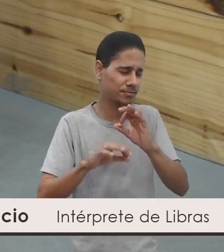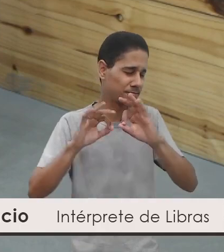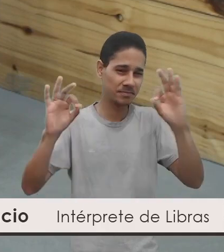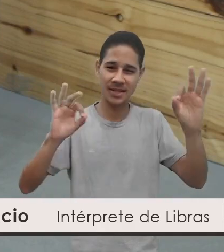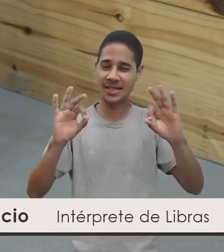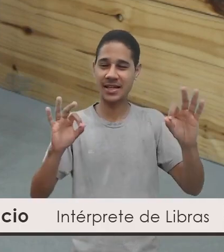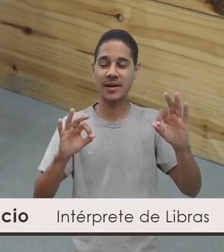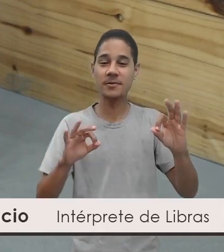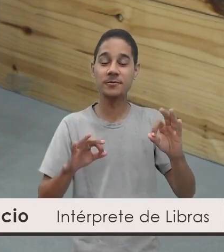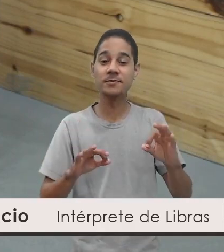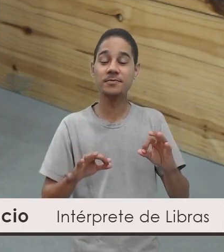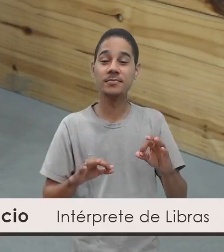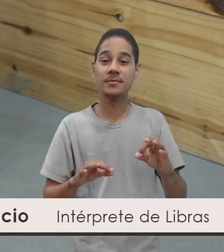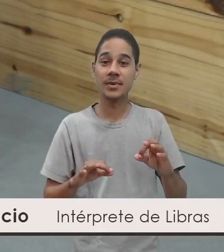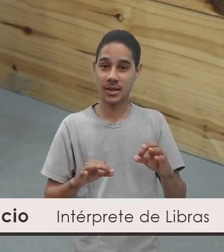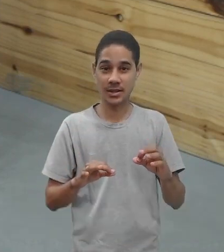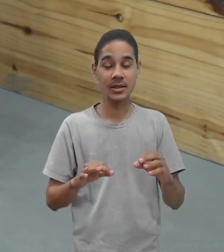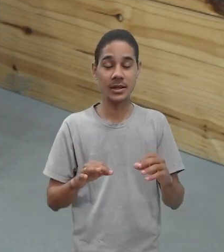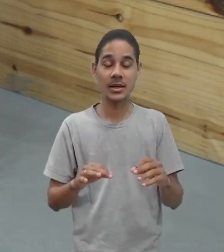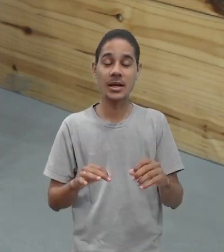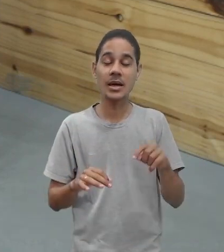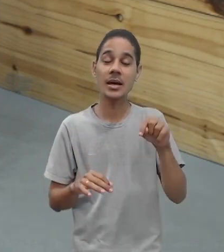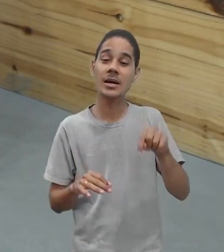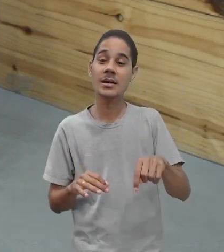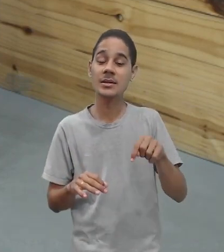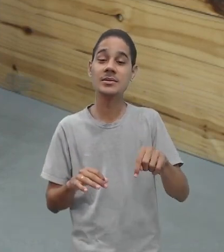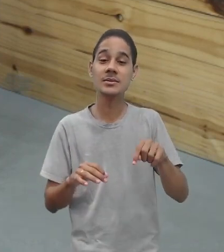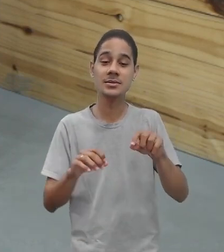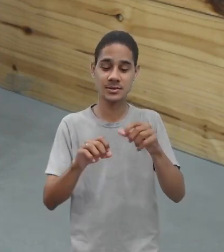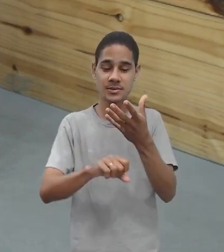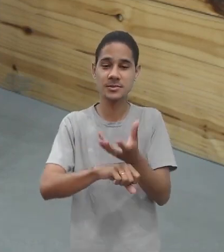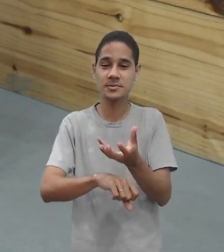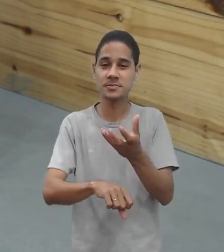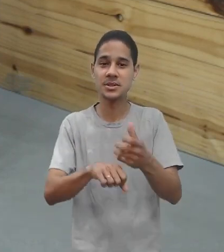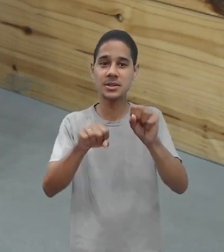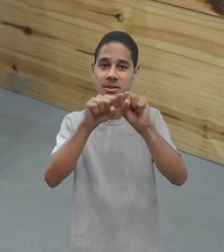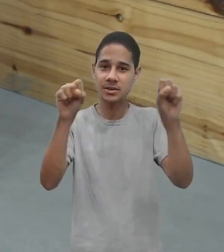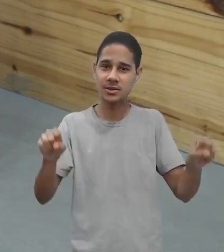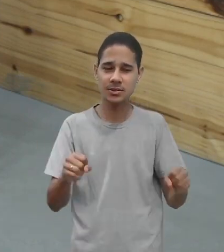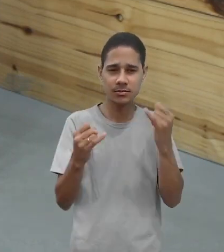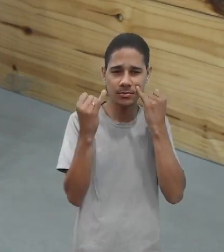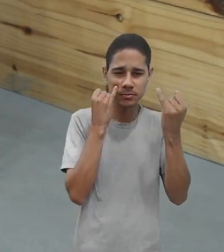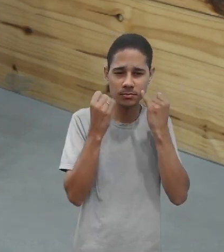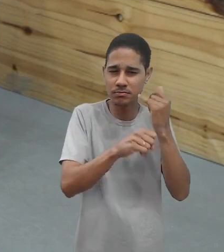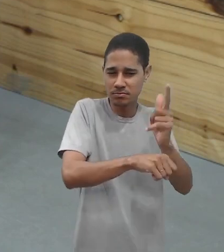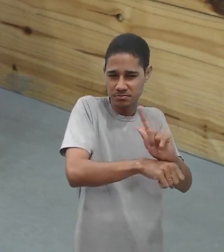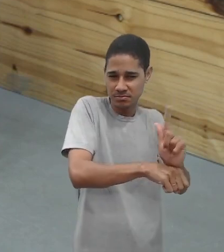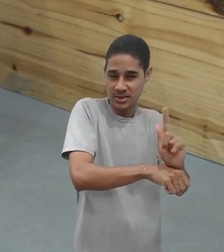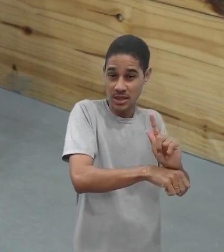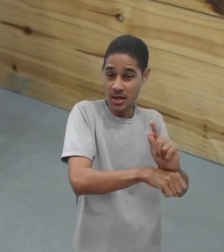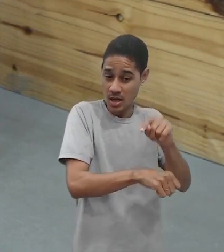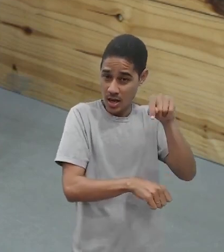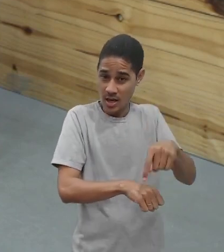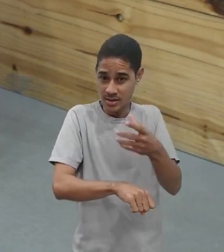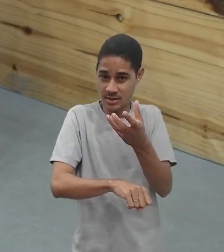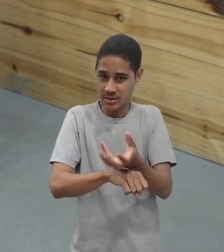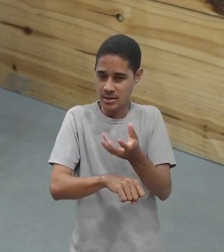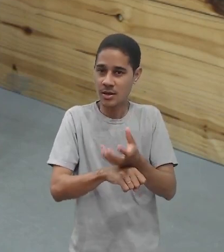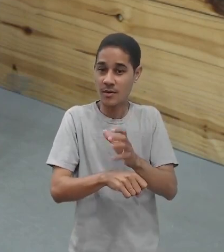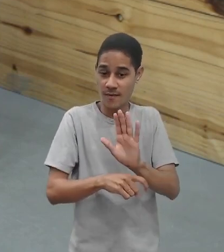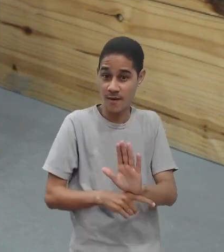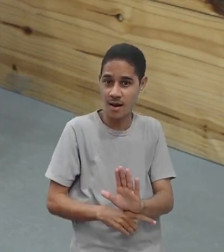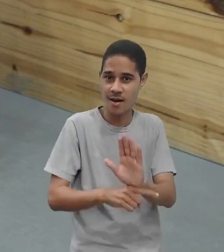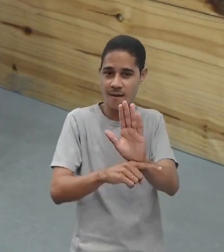maravilhosa, não é? E desafiante, Sistema de Informação Gerencial. Uma disciplina que vai subsidiar, vai nos